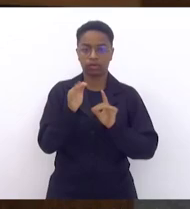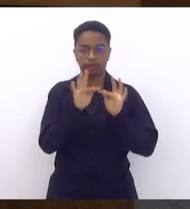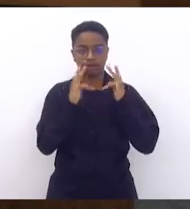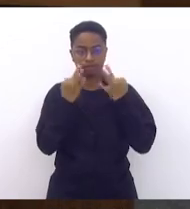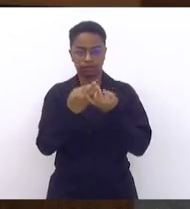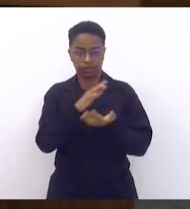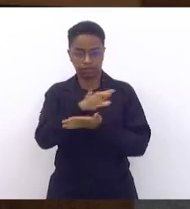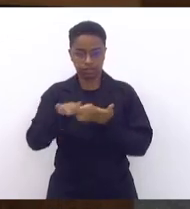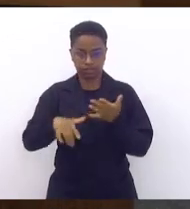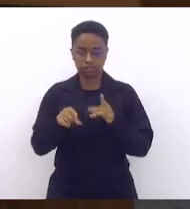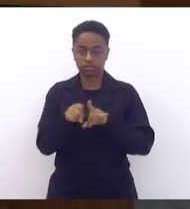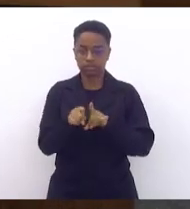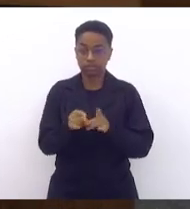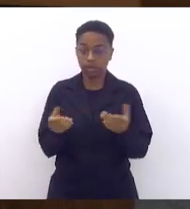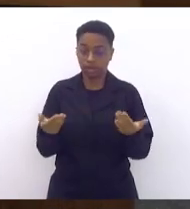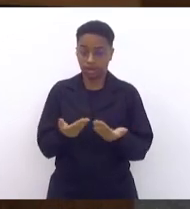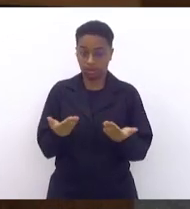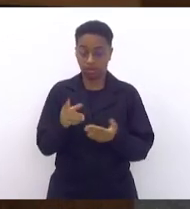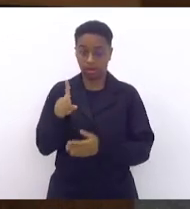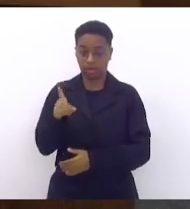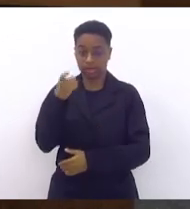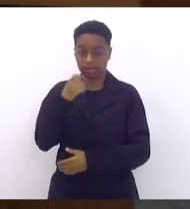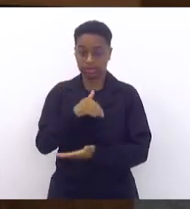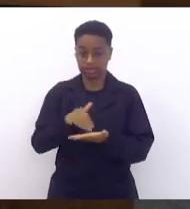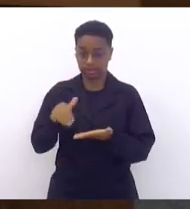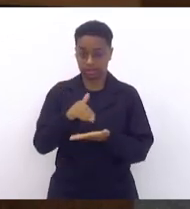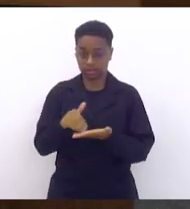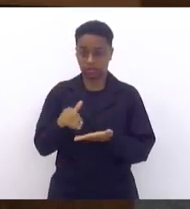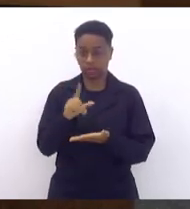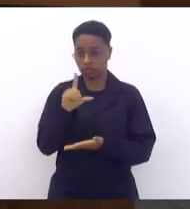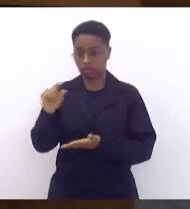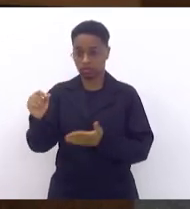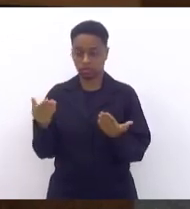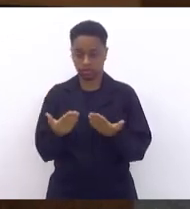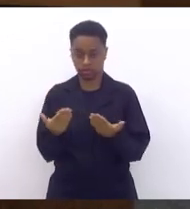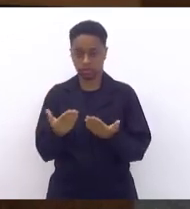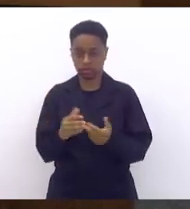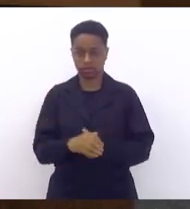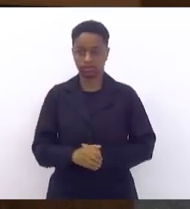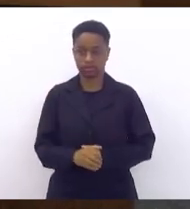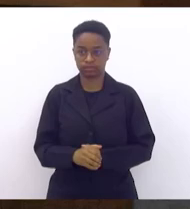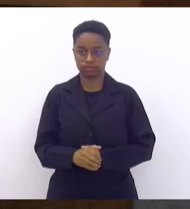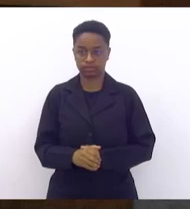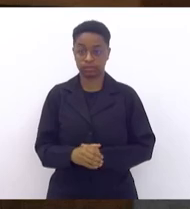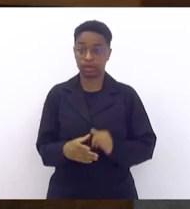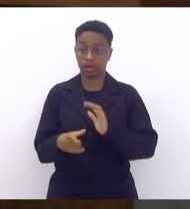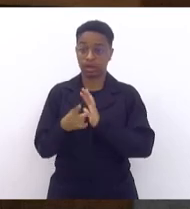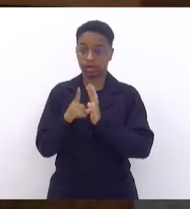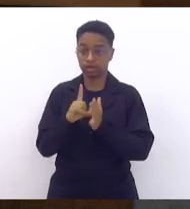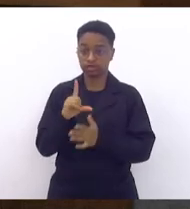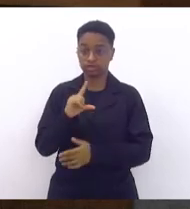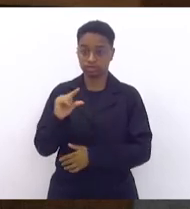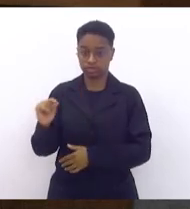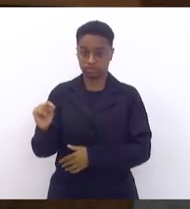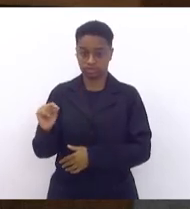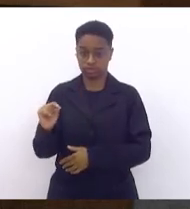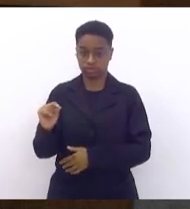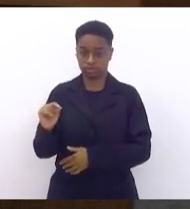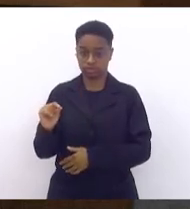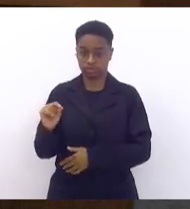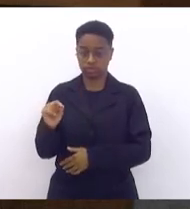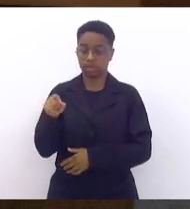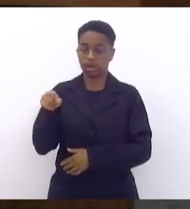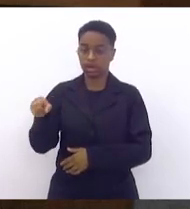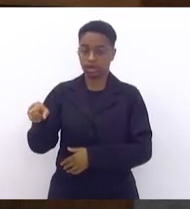ano, o ex-secretário que acabou de sair, doutor Luizinho, antes de sair, fez